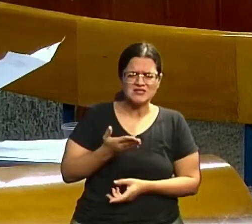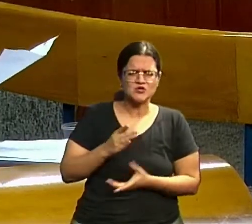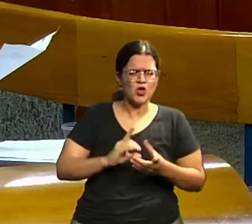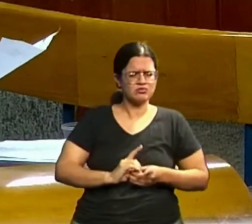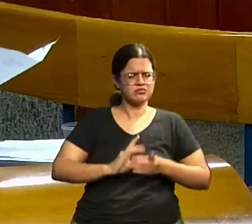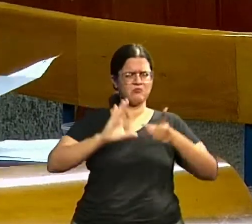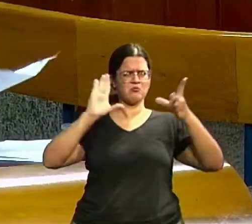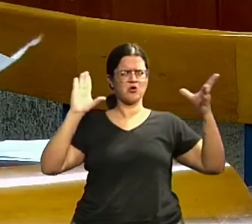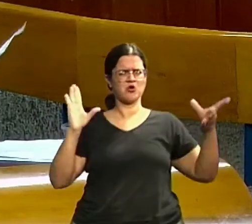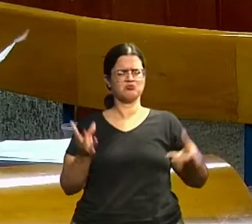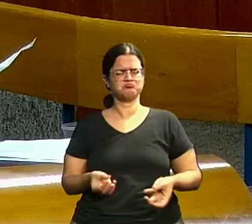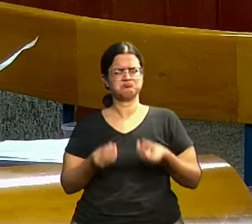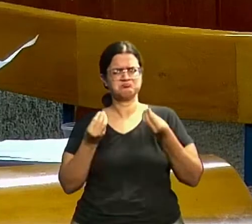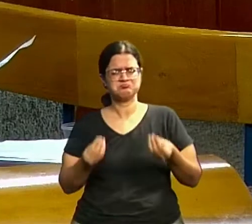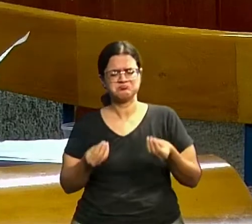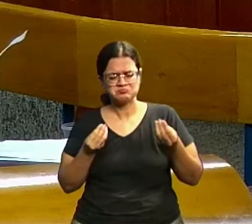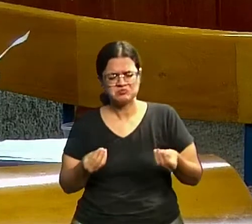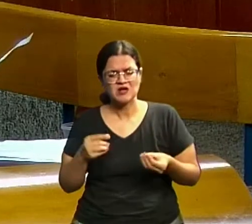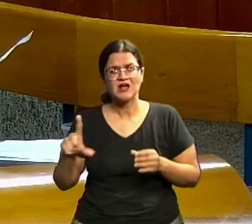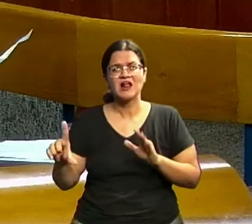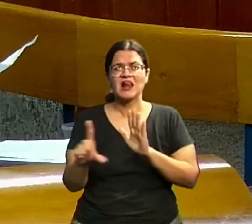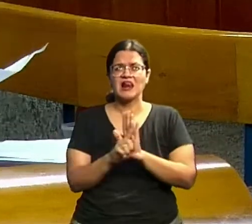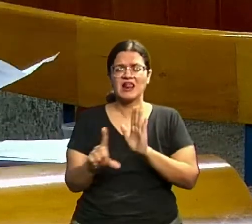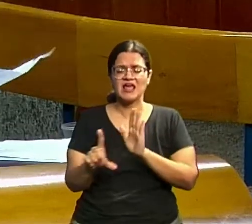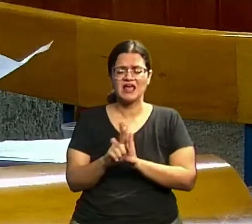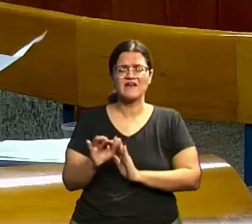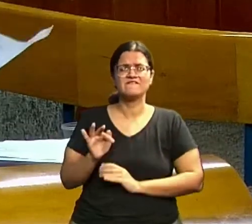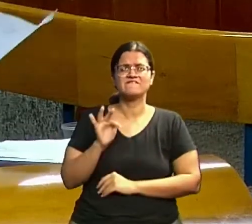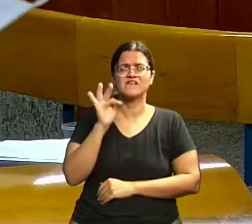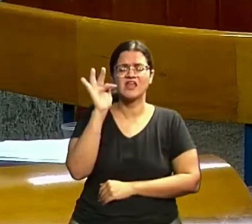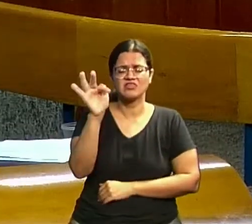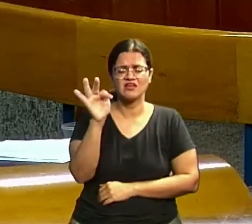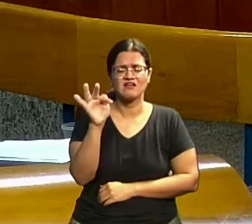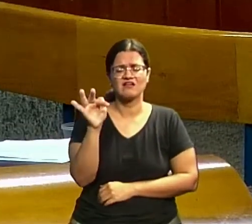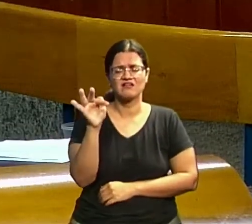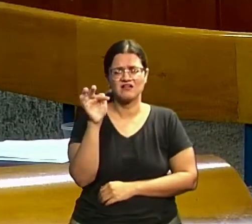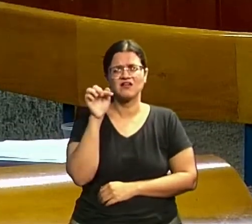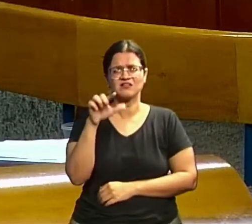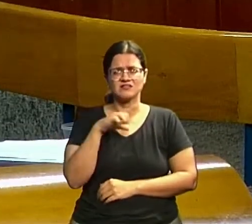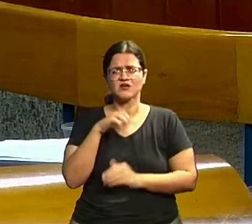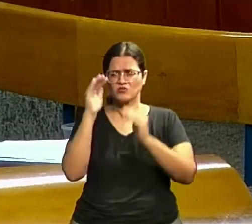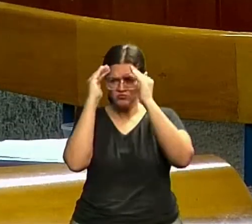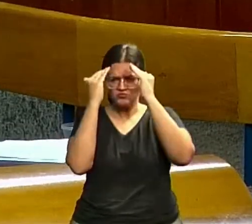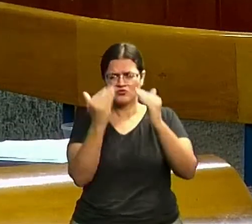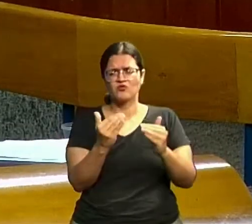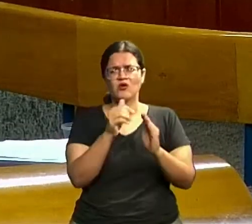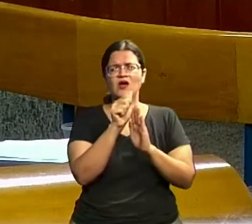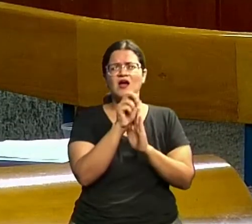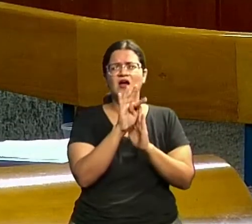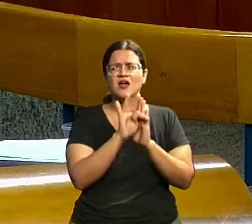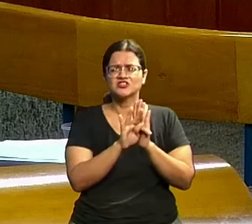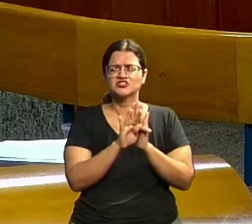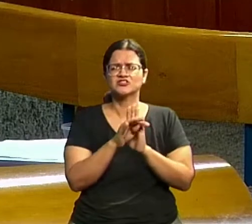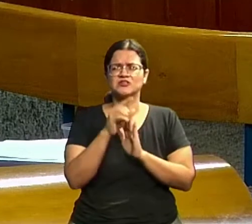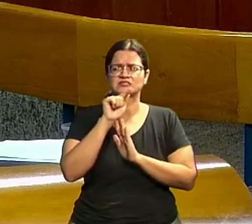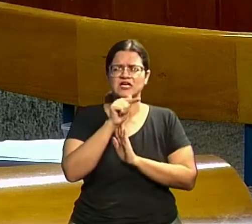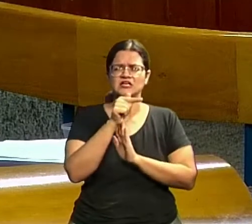democrático como somos, hoje a lei federal conforme o artigo da